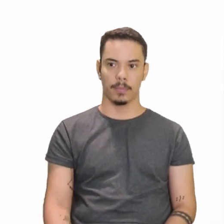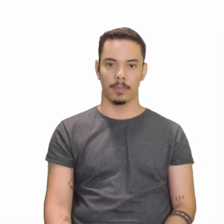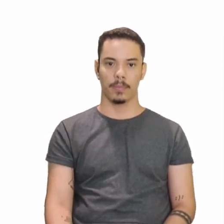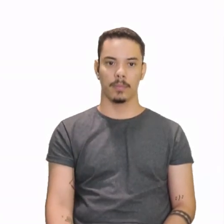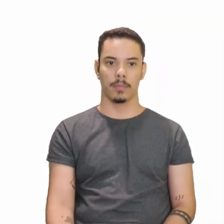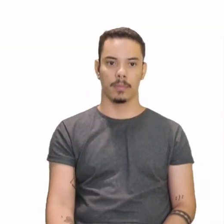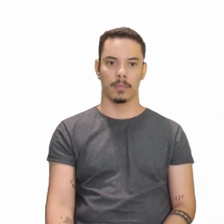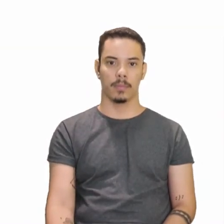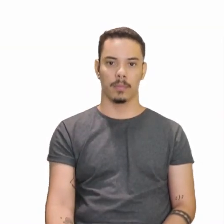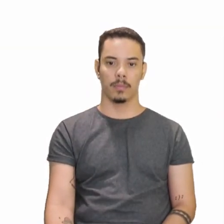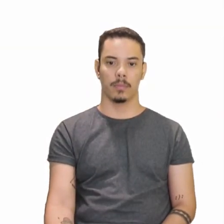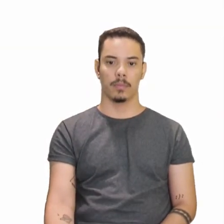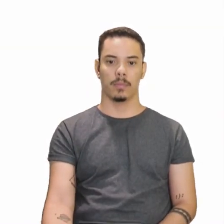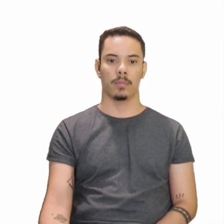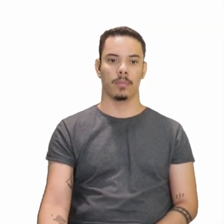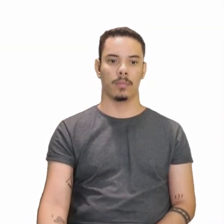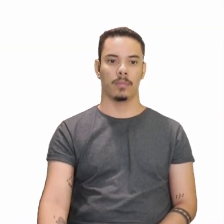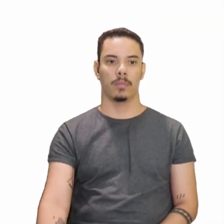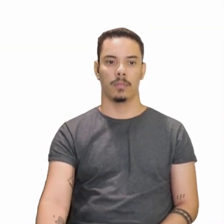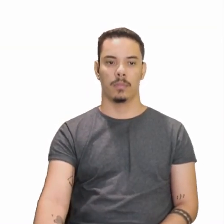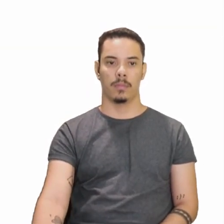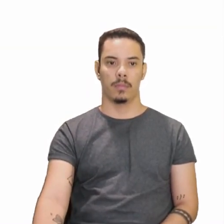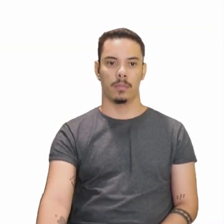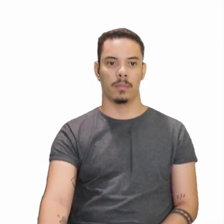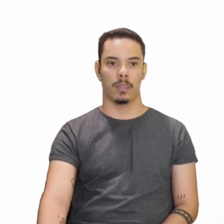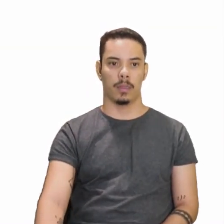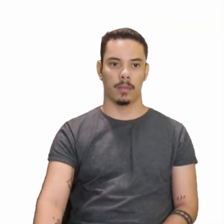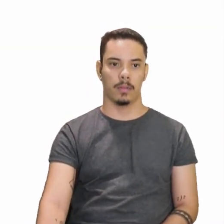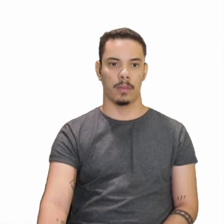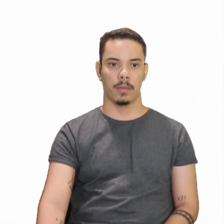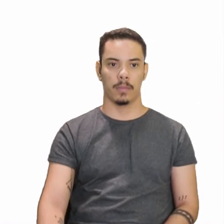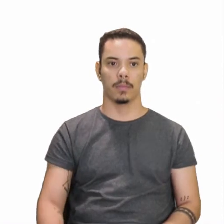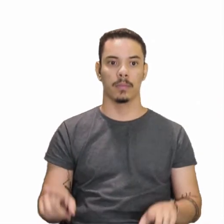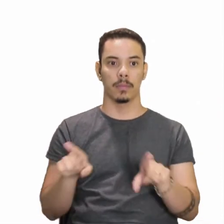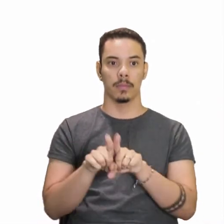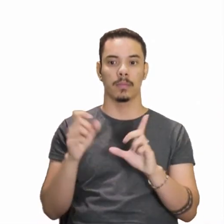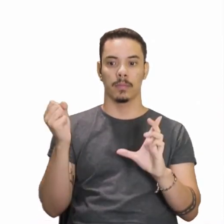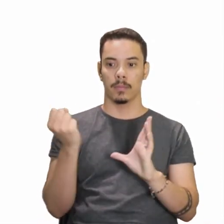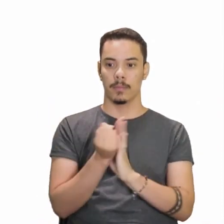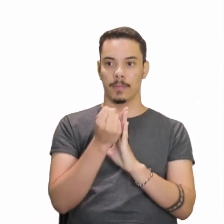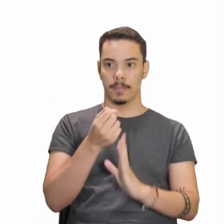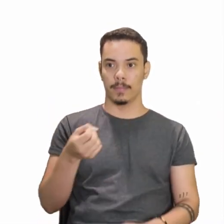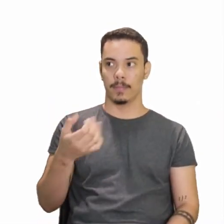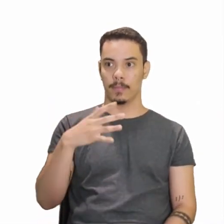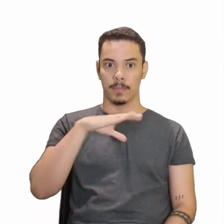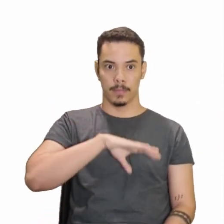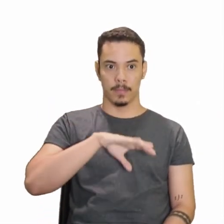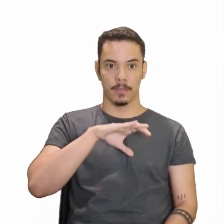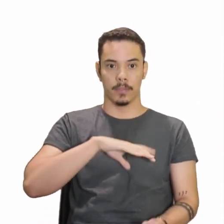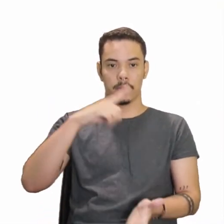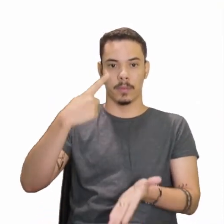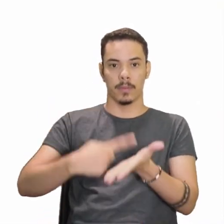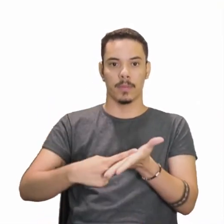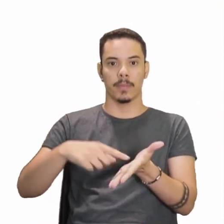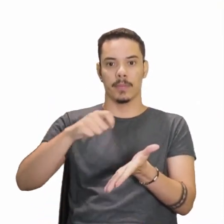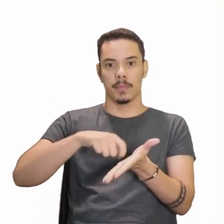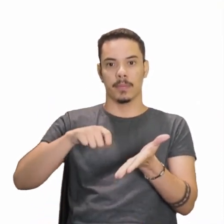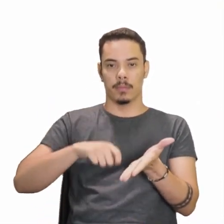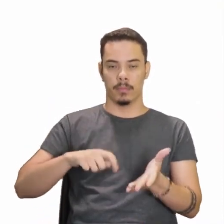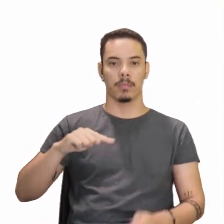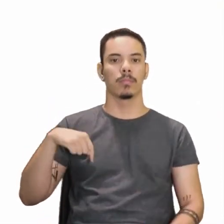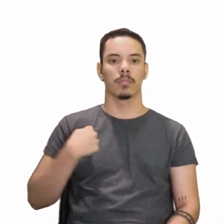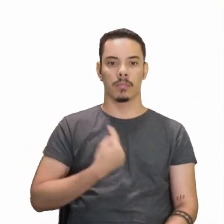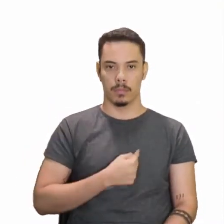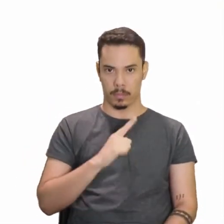bem. Assim, nós temos o registro também que faz parte da história da língua portuguesa, que são os acordos. Nós tivemos